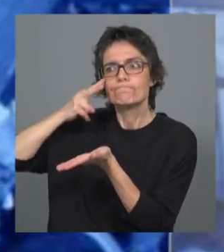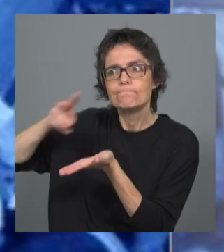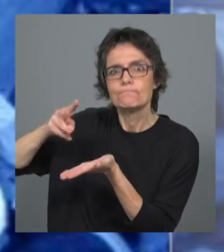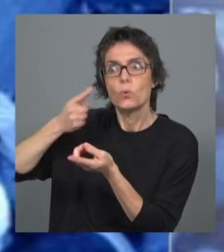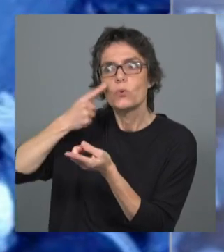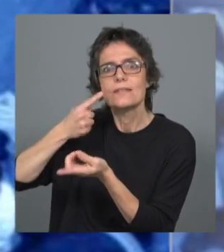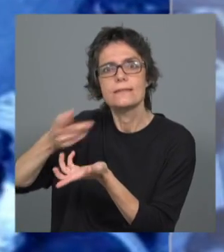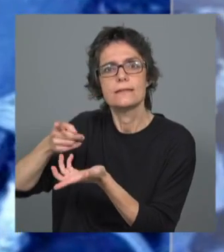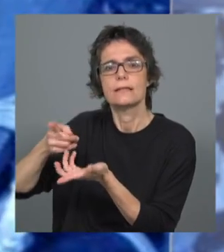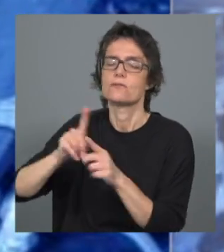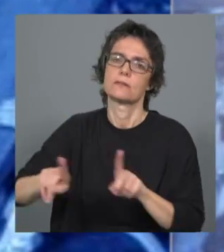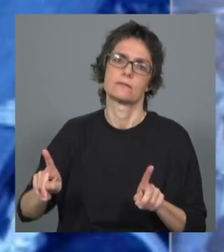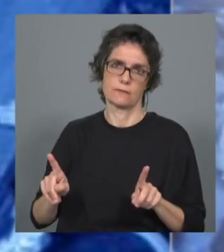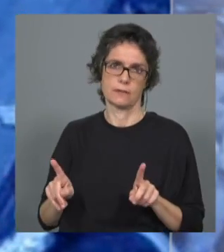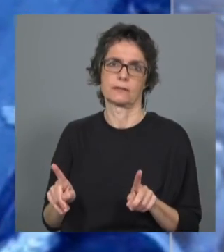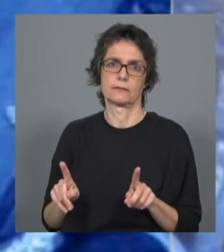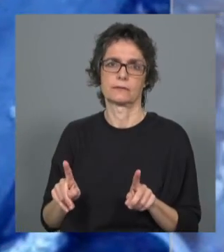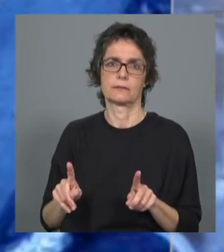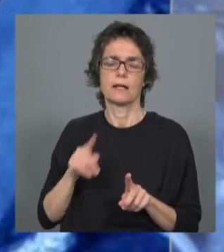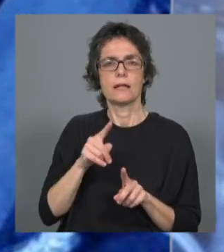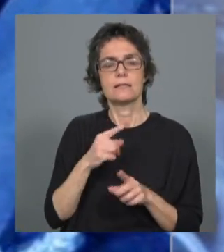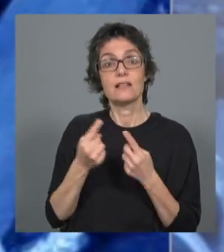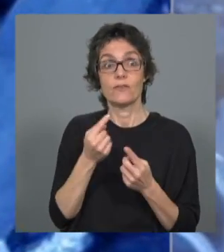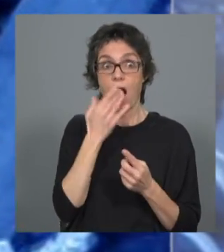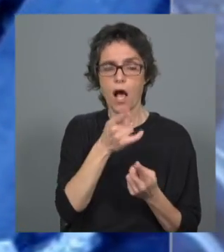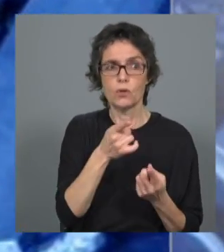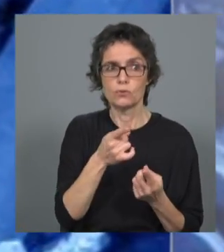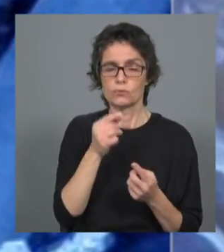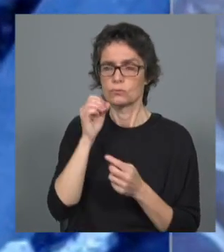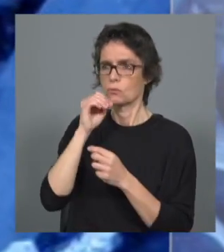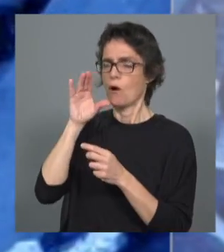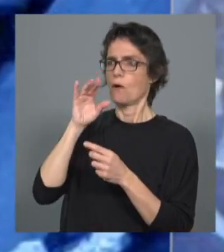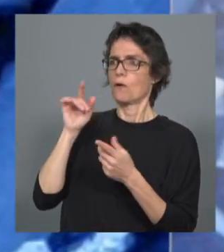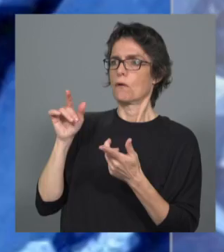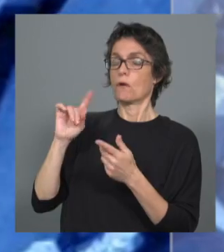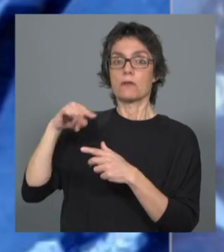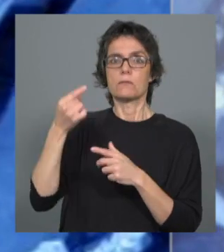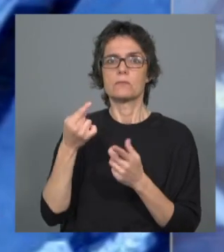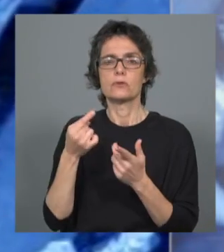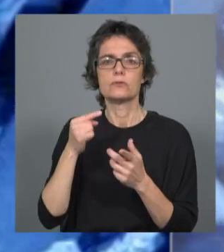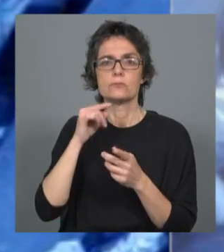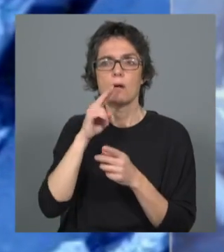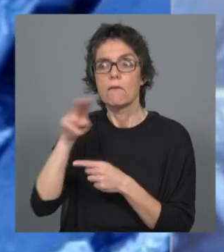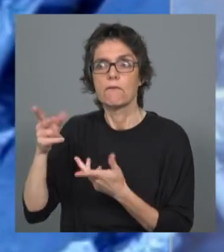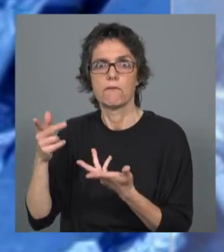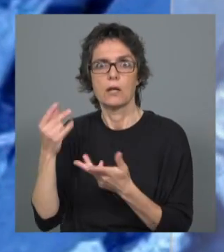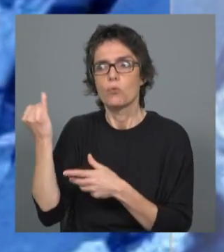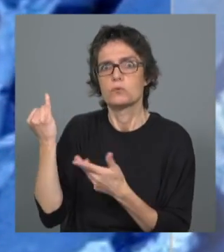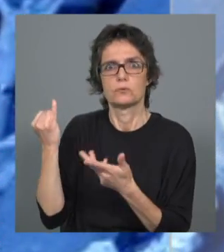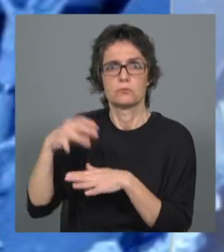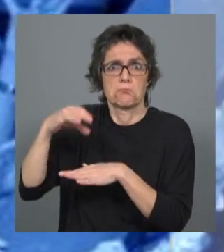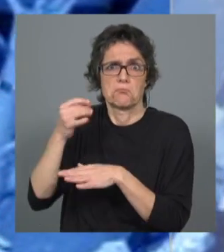são etapas marcantes na vida dos alunos. Eu já tive alunos que, depois de visitarem determinadas